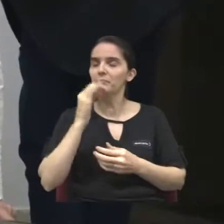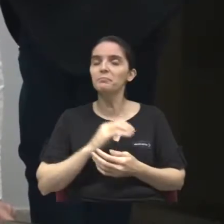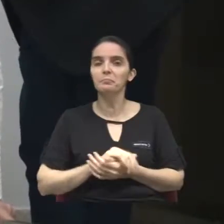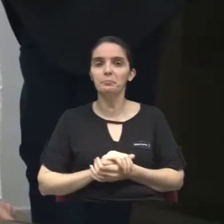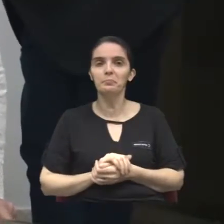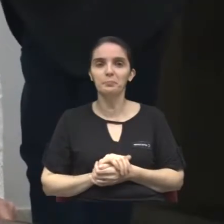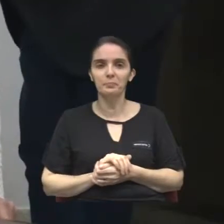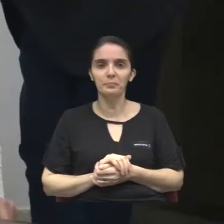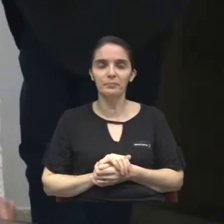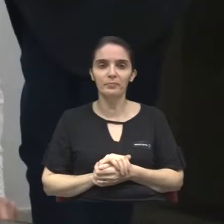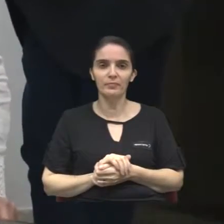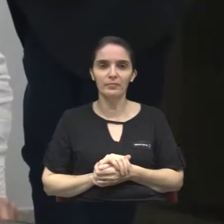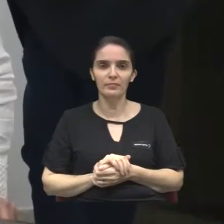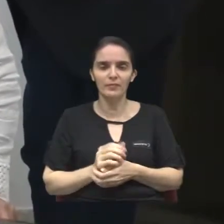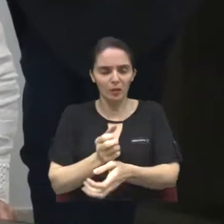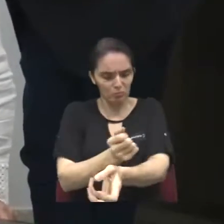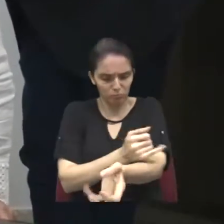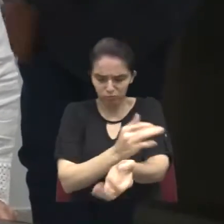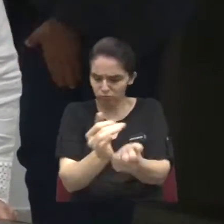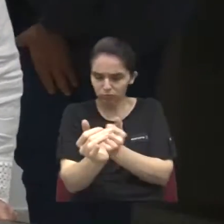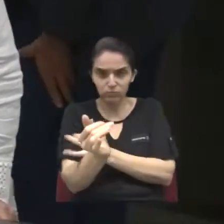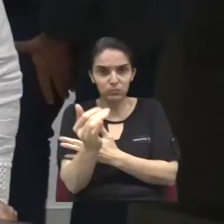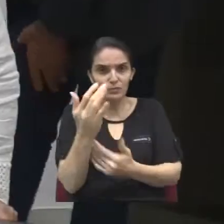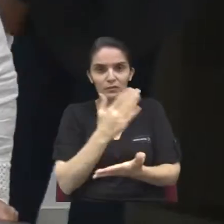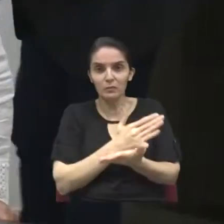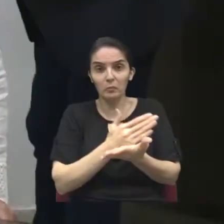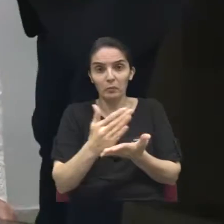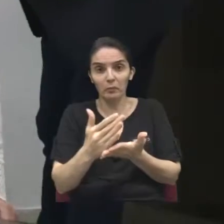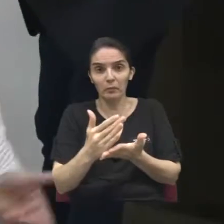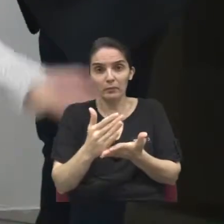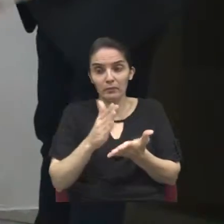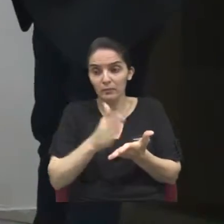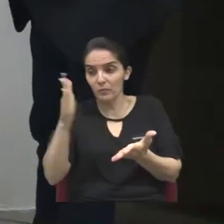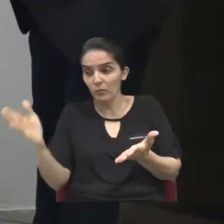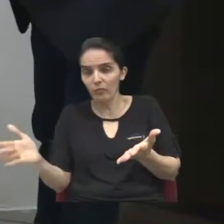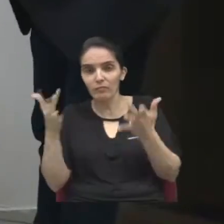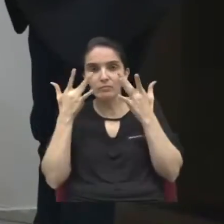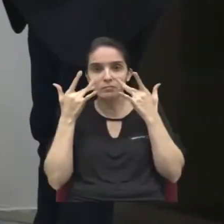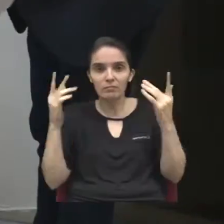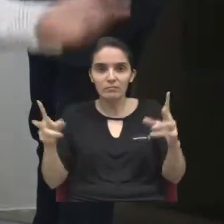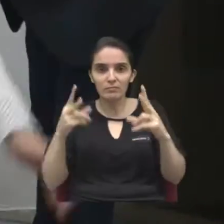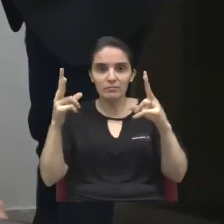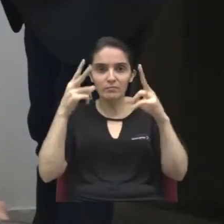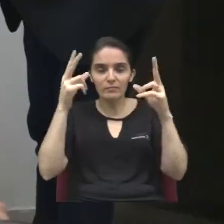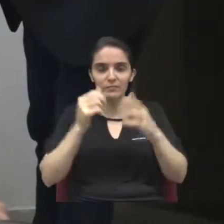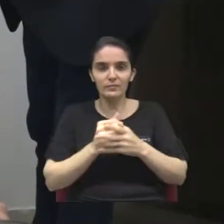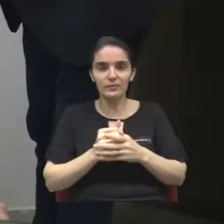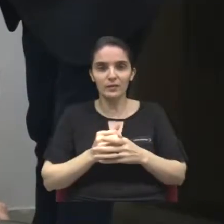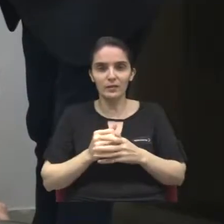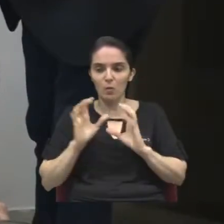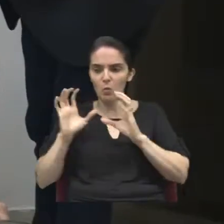A emoção já começa fora do Teatro Vitória, quando as torcidas vão chegando e ver